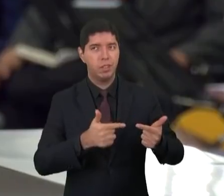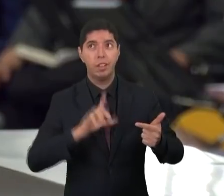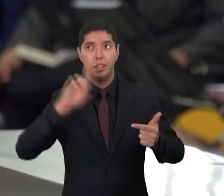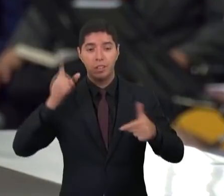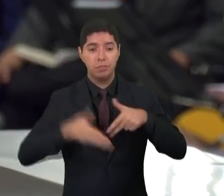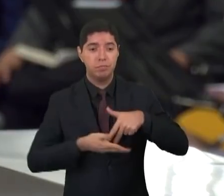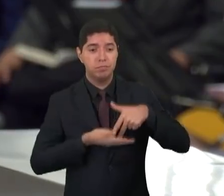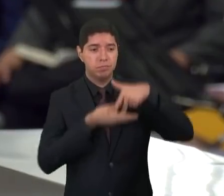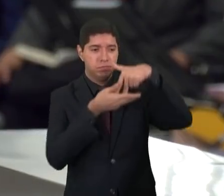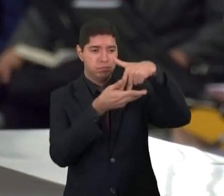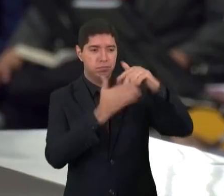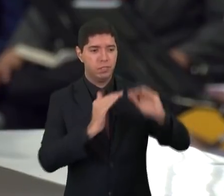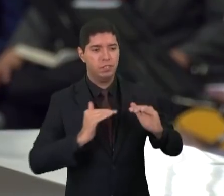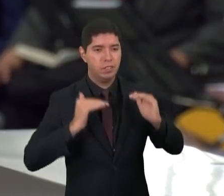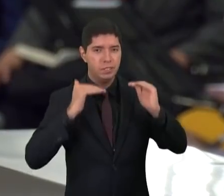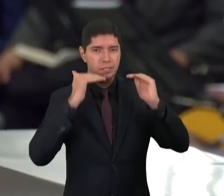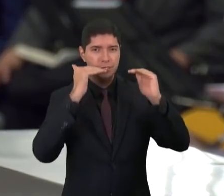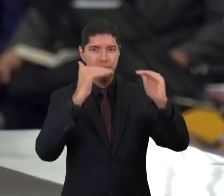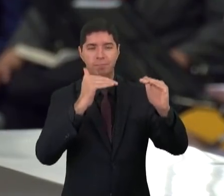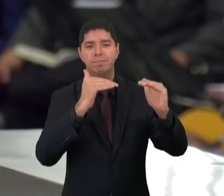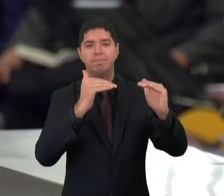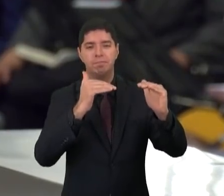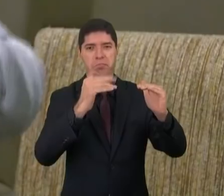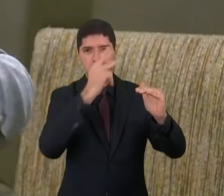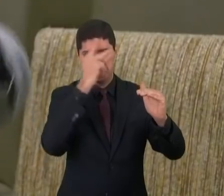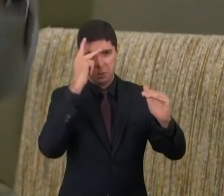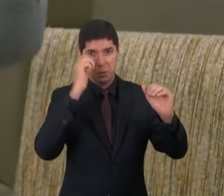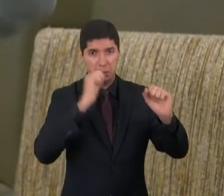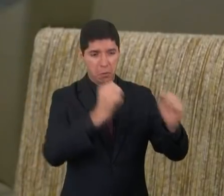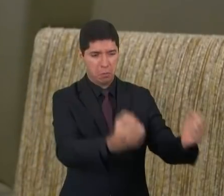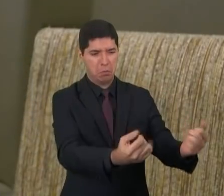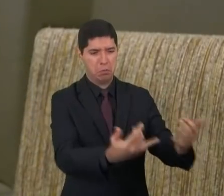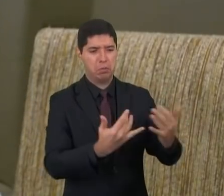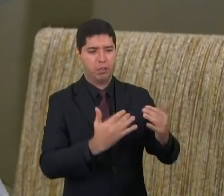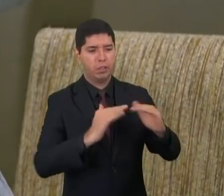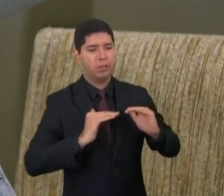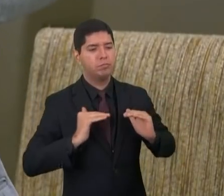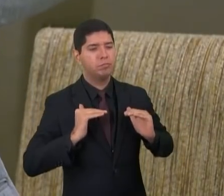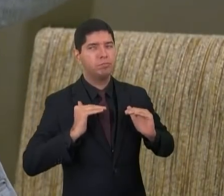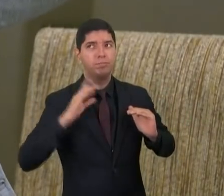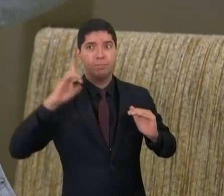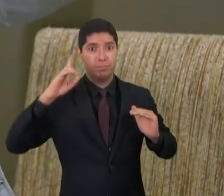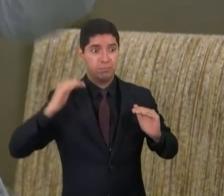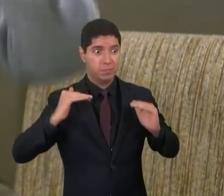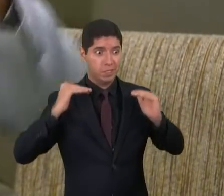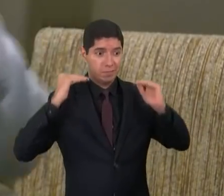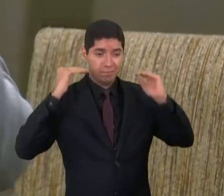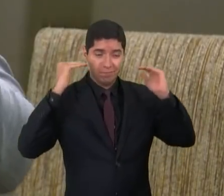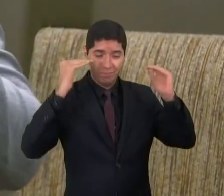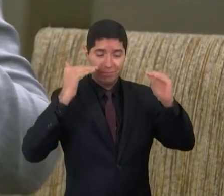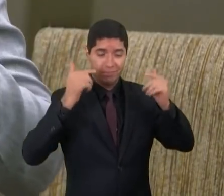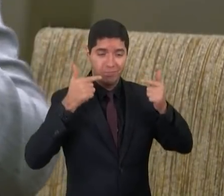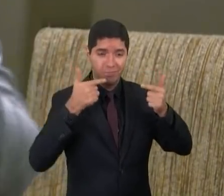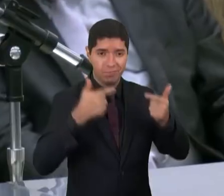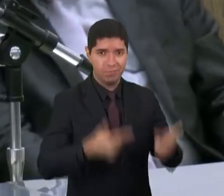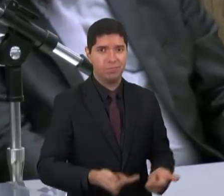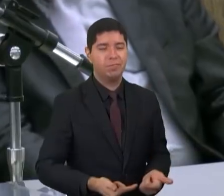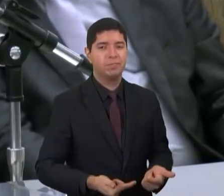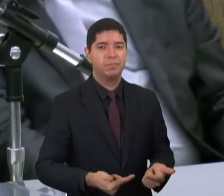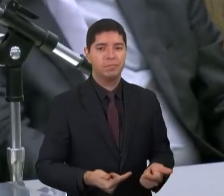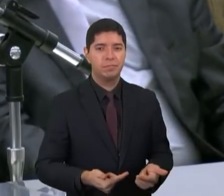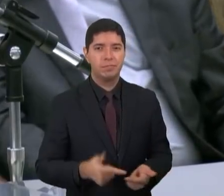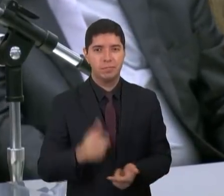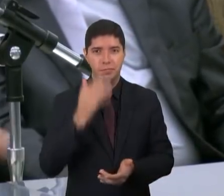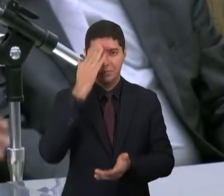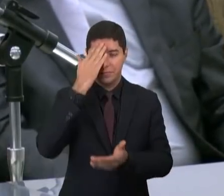acima deles. Se eles se erguem contra ti, Deus te exalta acima deles. Aleluia, receba